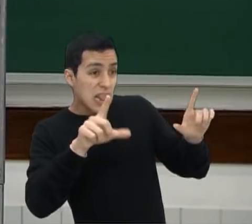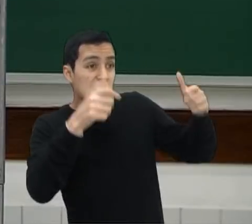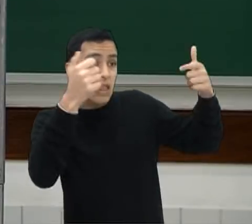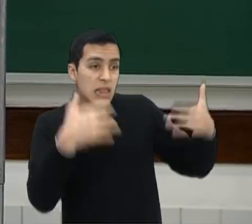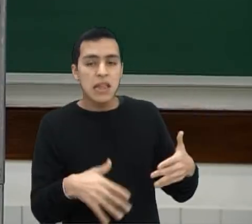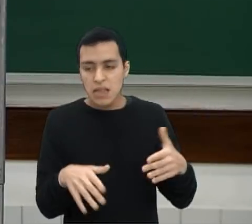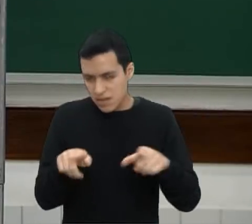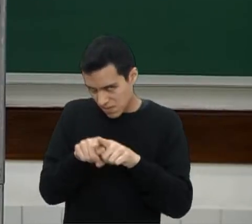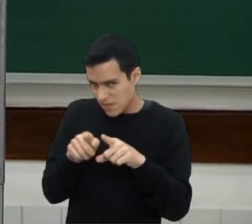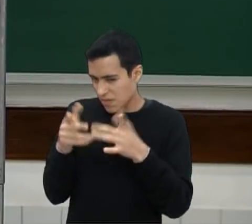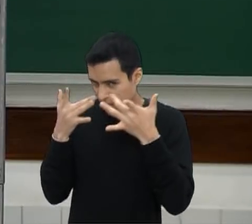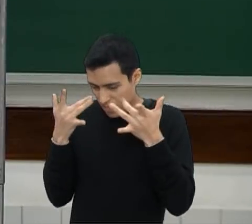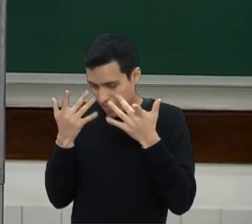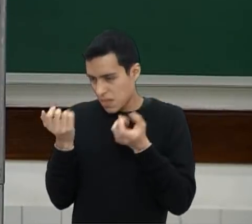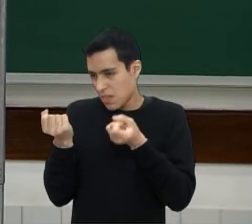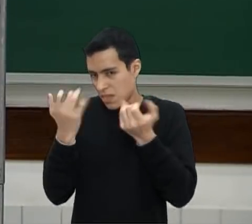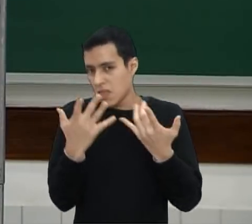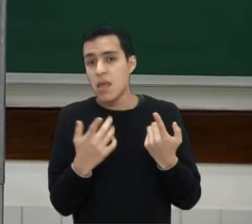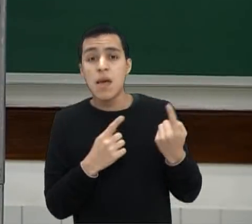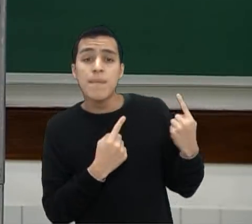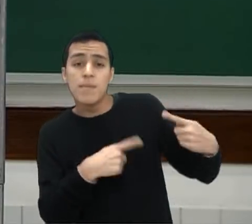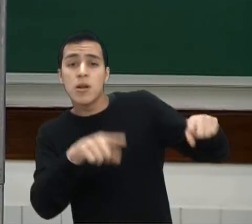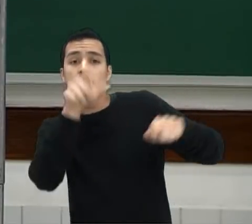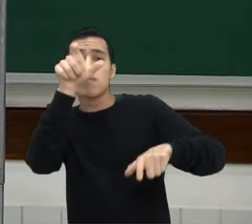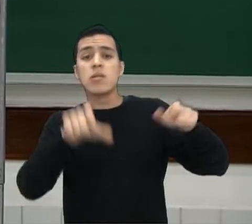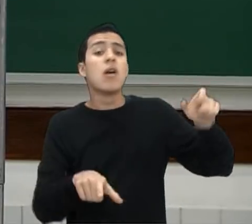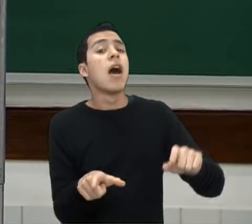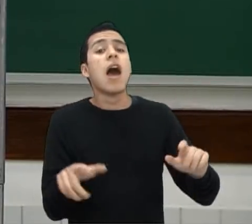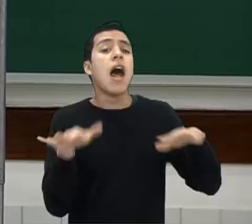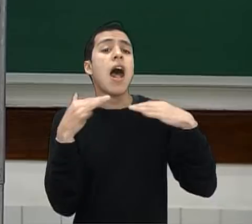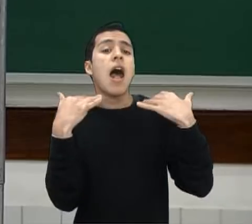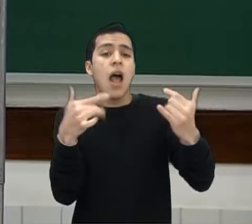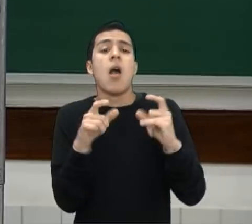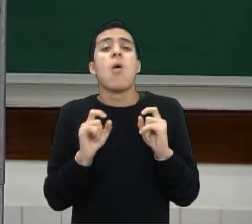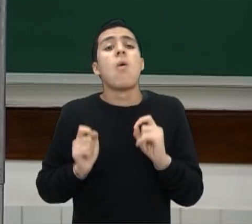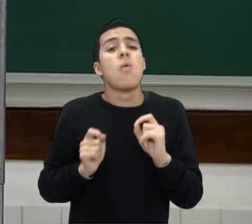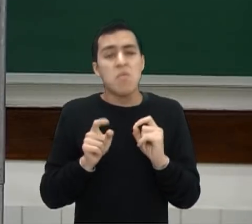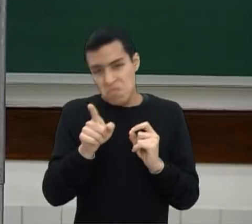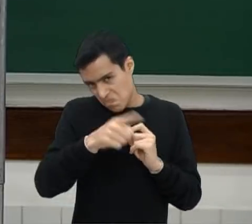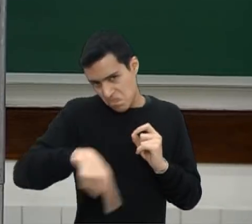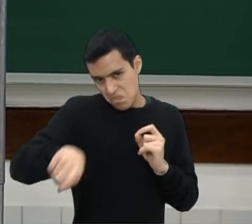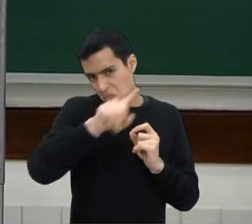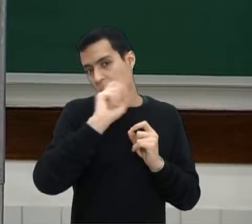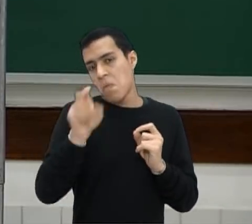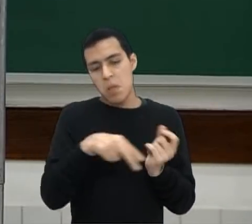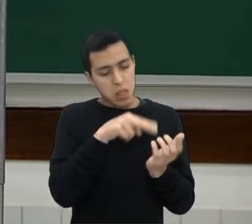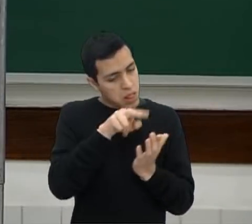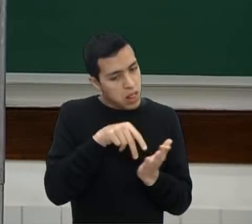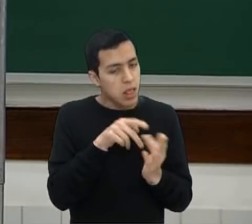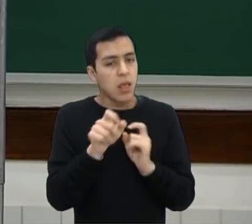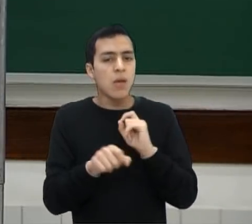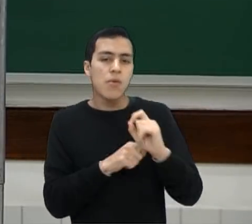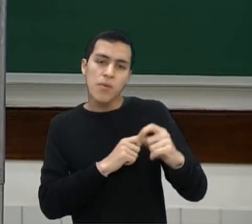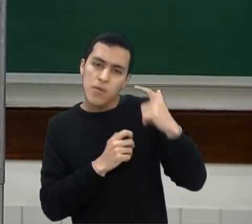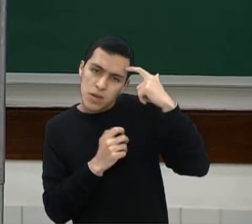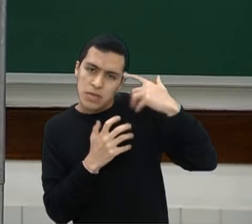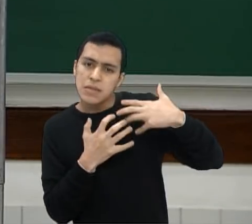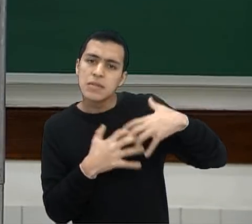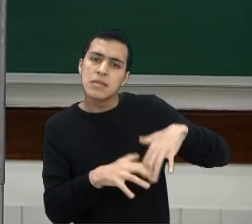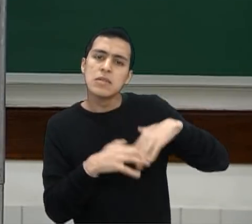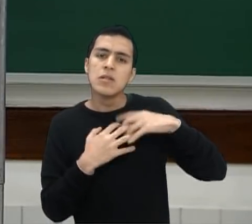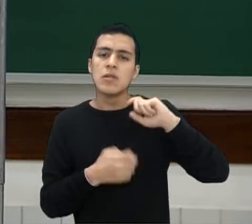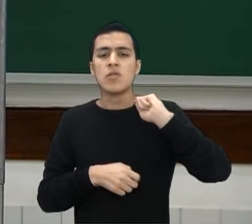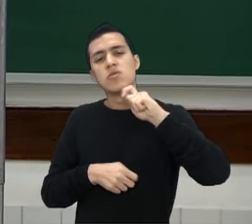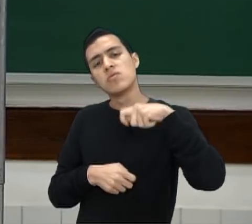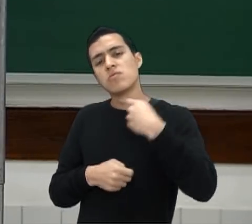de uma peça para promover nas pessoas que estão assistindo ali ou que estão lendo, né, o texto, uma reflexão com relação a